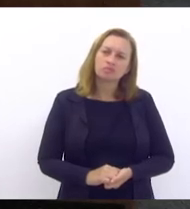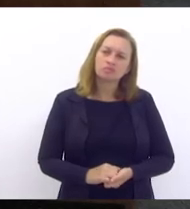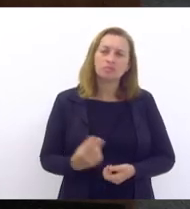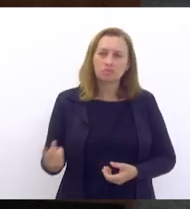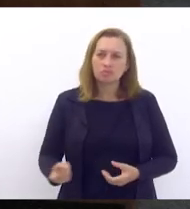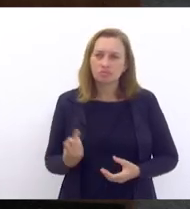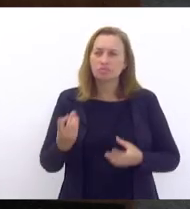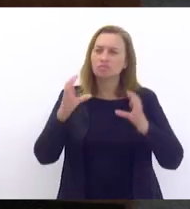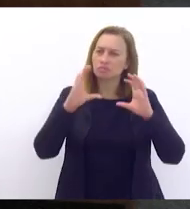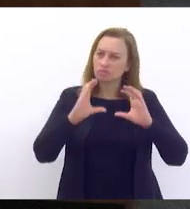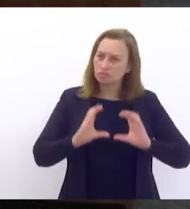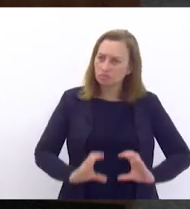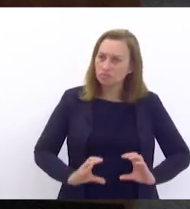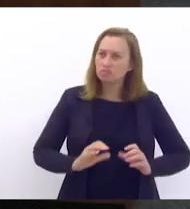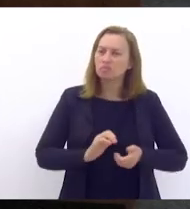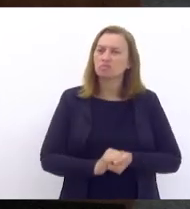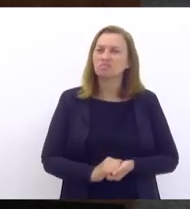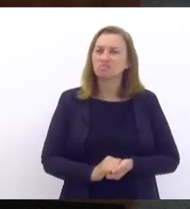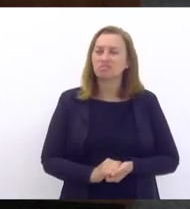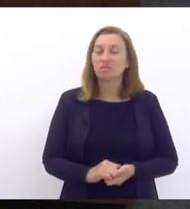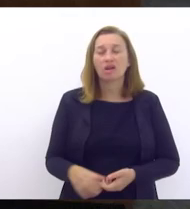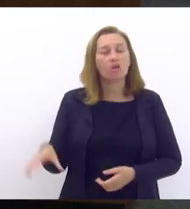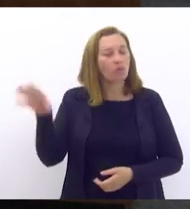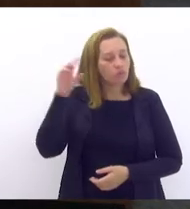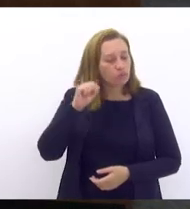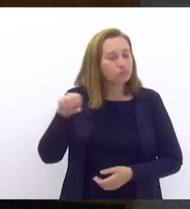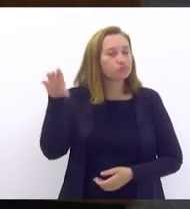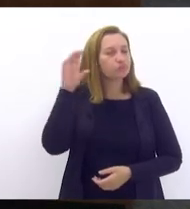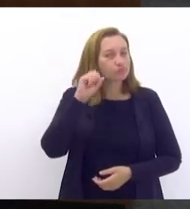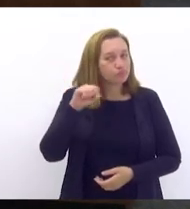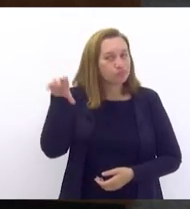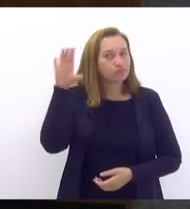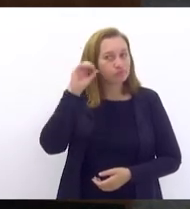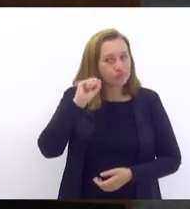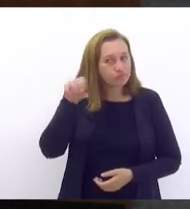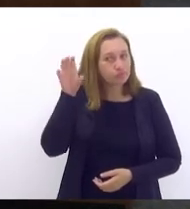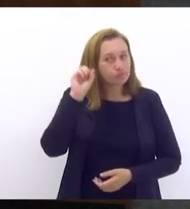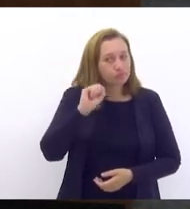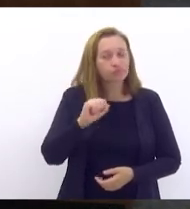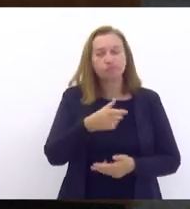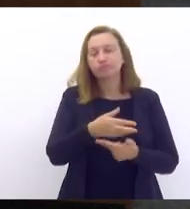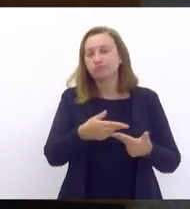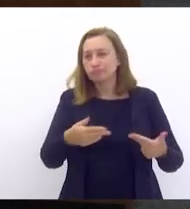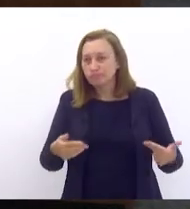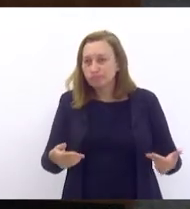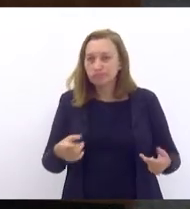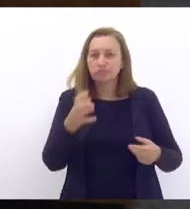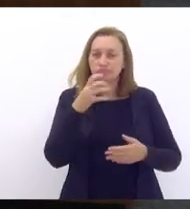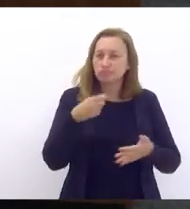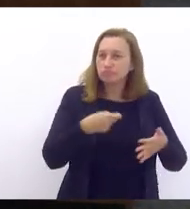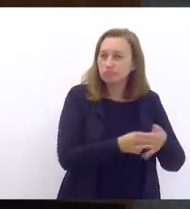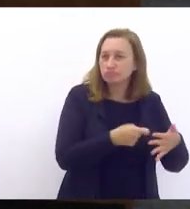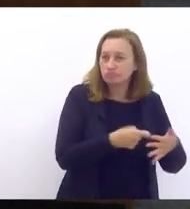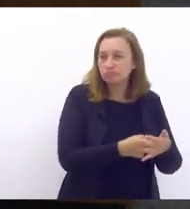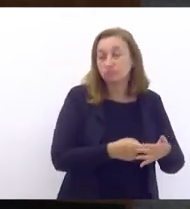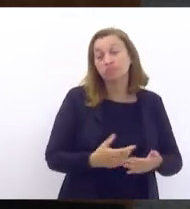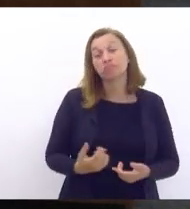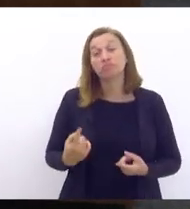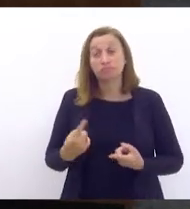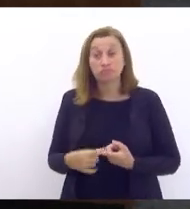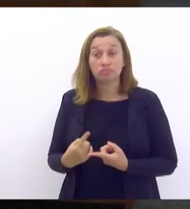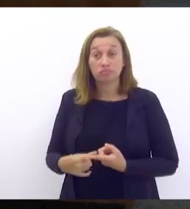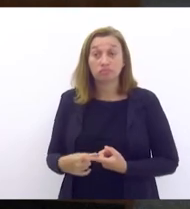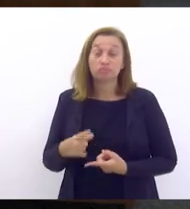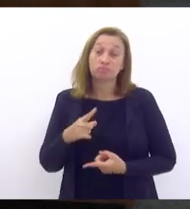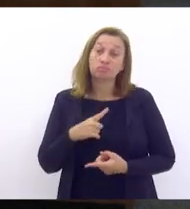conduta, a gente ficar aqui ouvindo essas coisas, essas acusações. Até porque tem